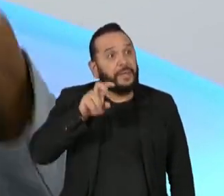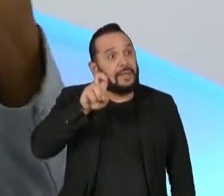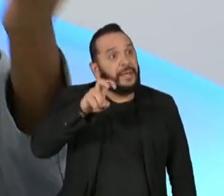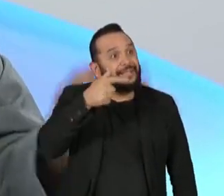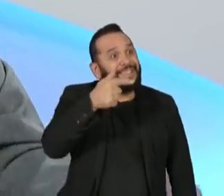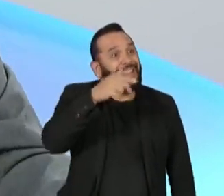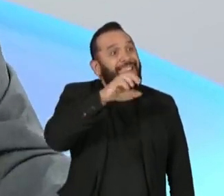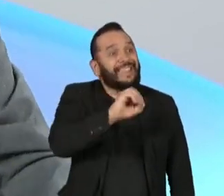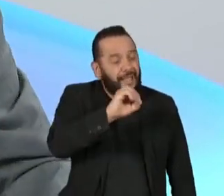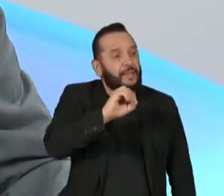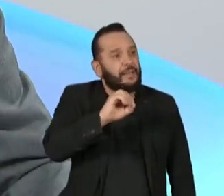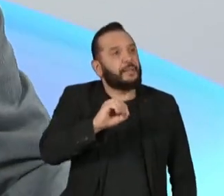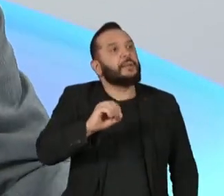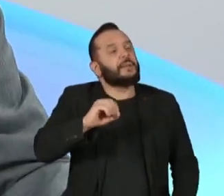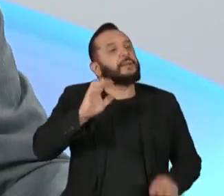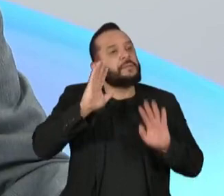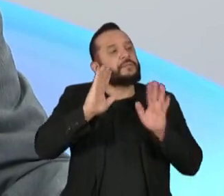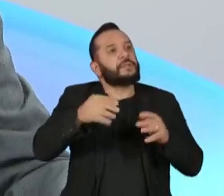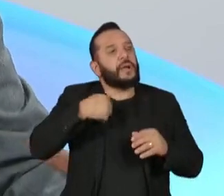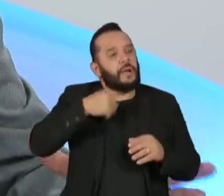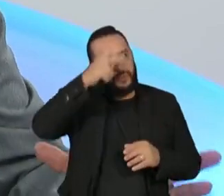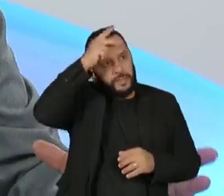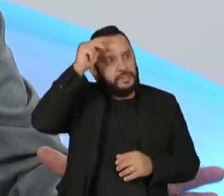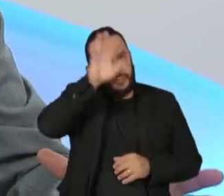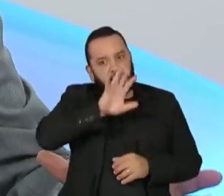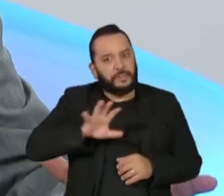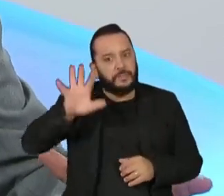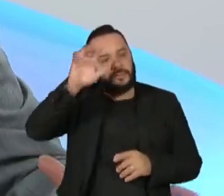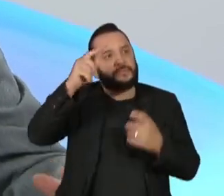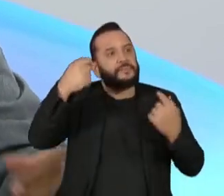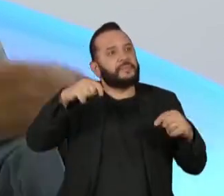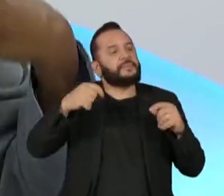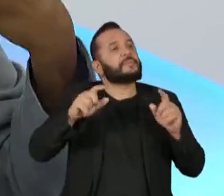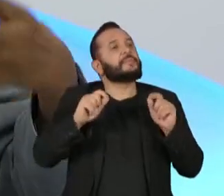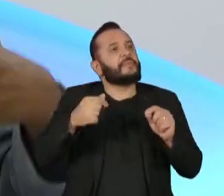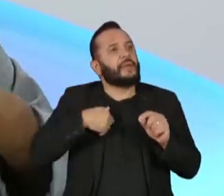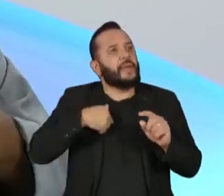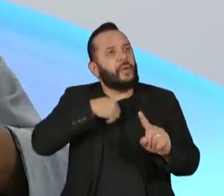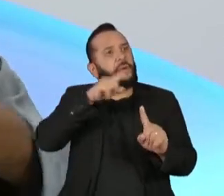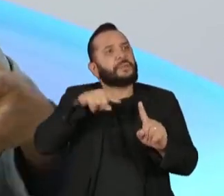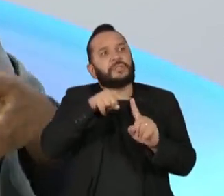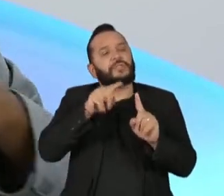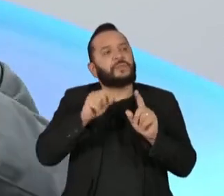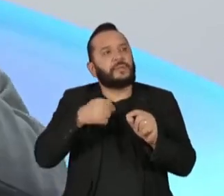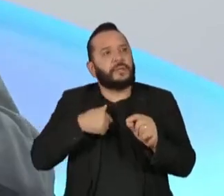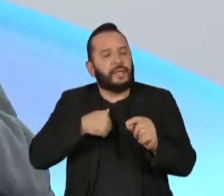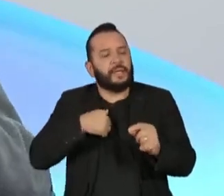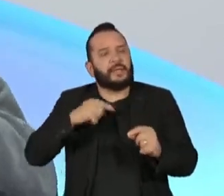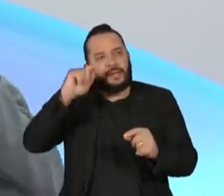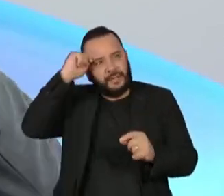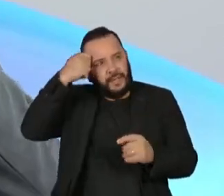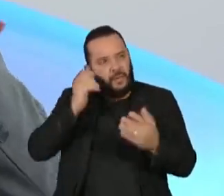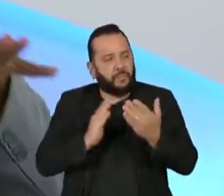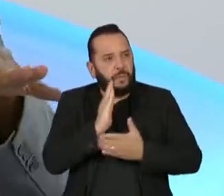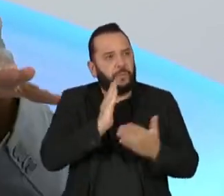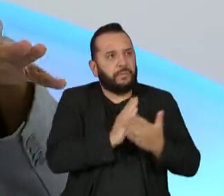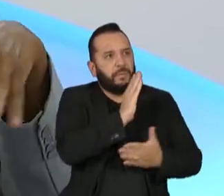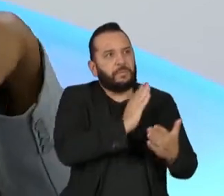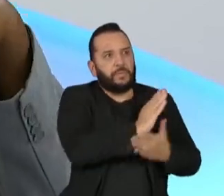vereadores em todo o município com mais de 50 mil habitantes, algo desse tipo, né? E aí construir